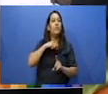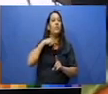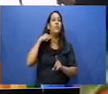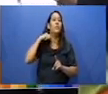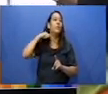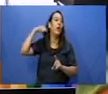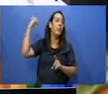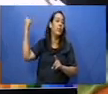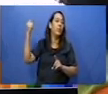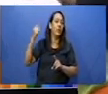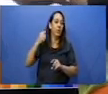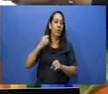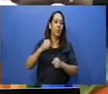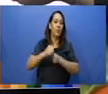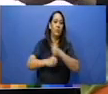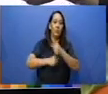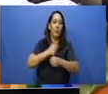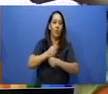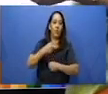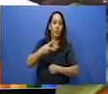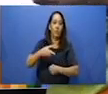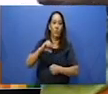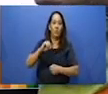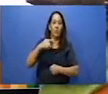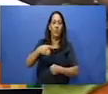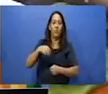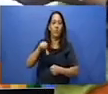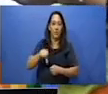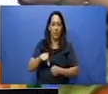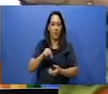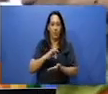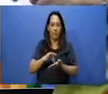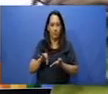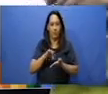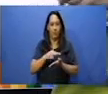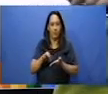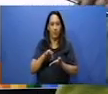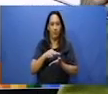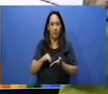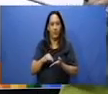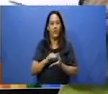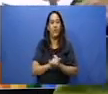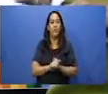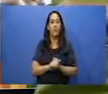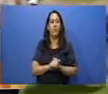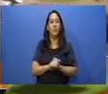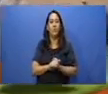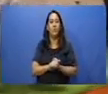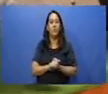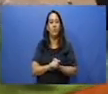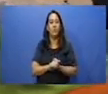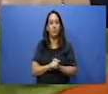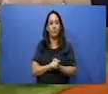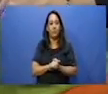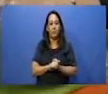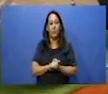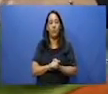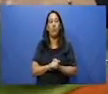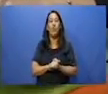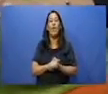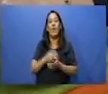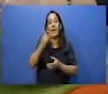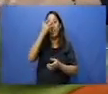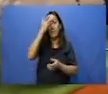2019. Foi quando ele foi escrito essa notícia. Mas quem fez a apostila acessou